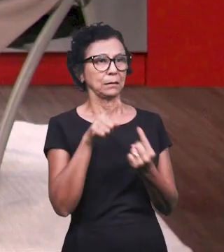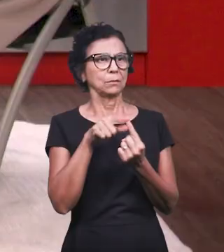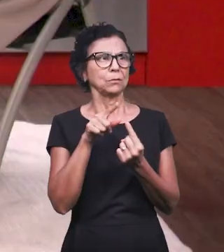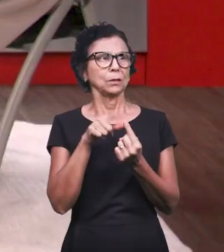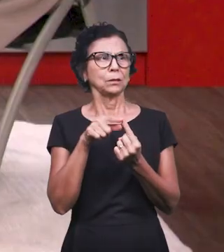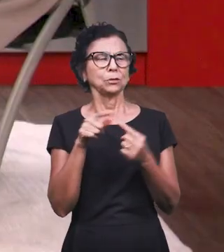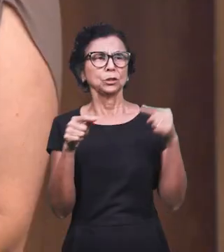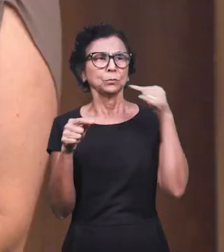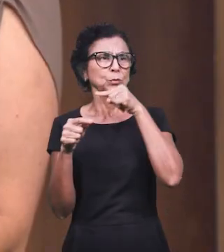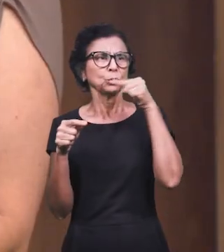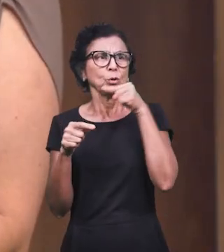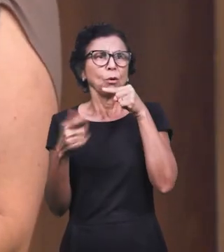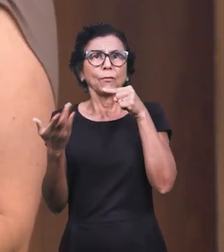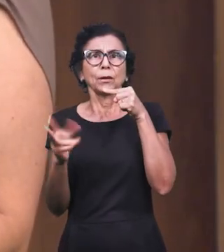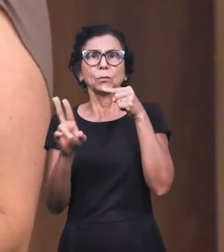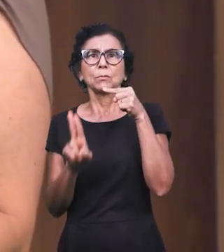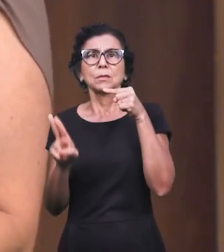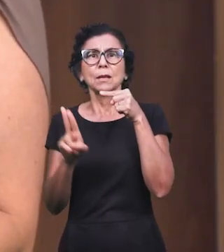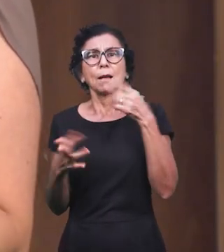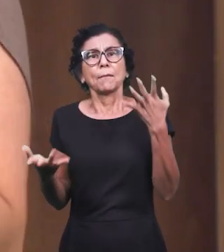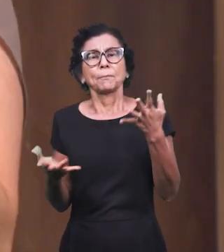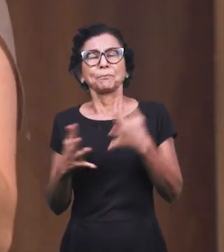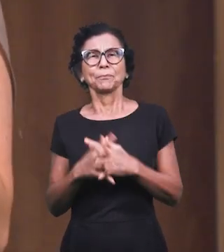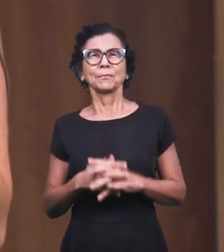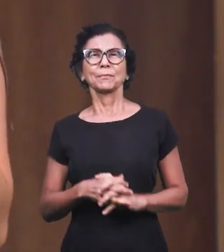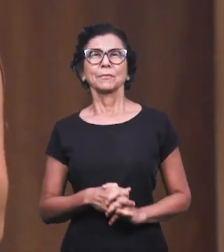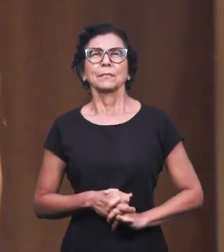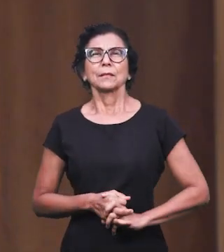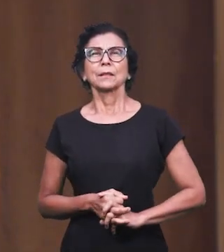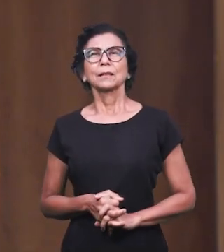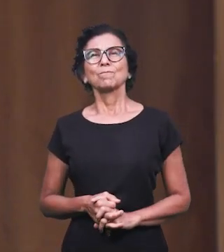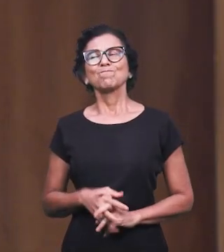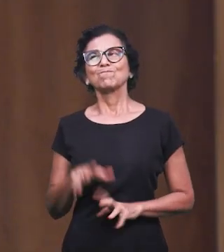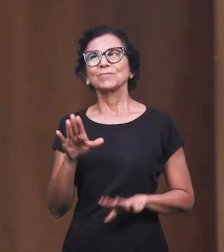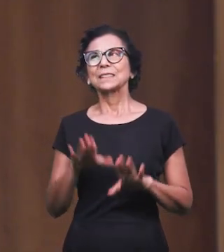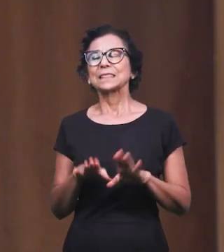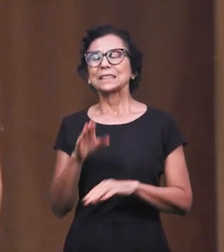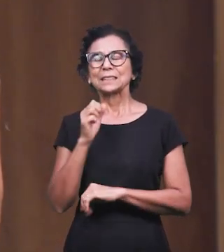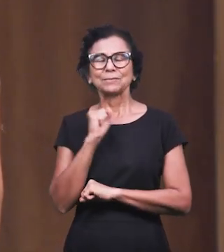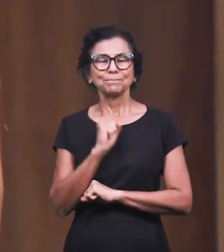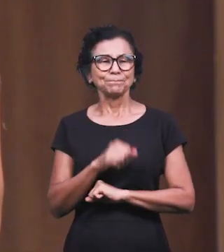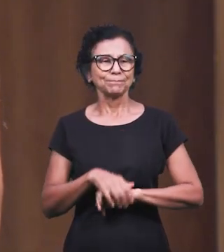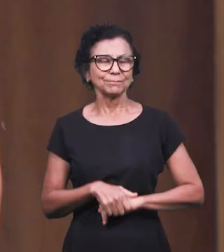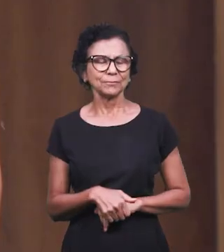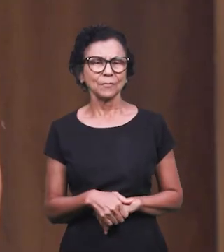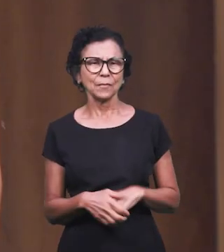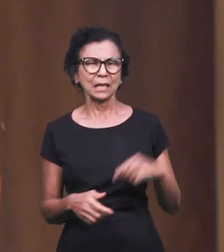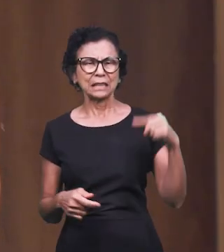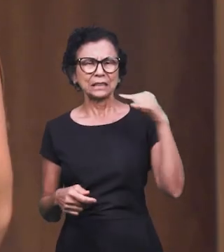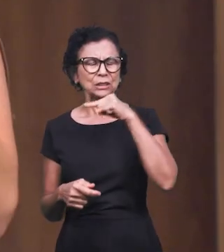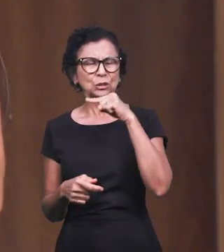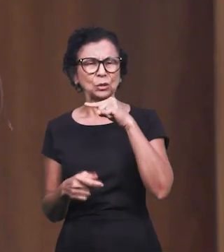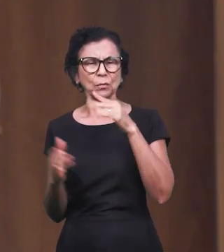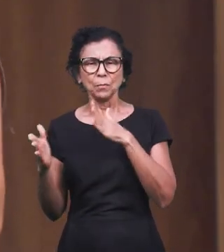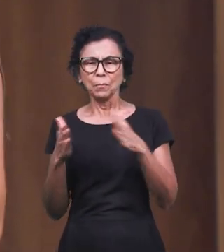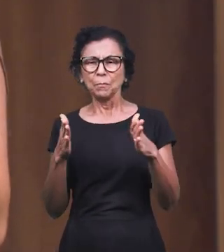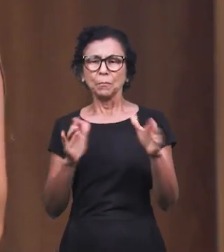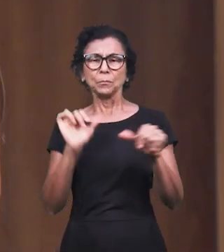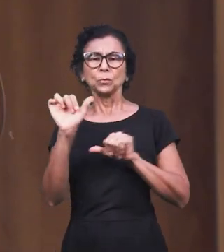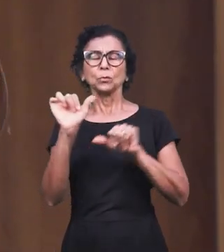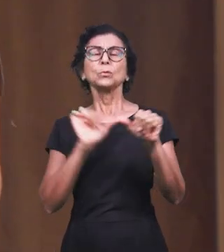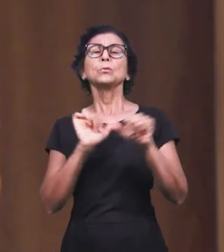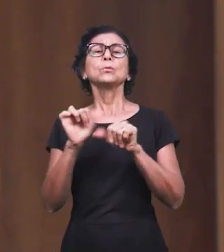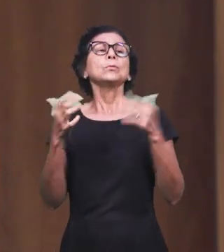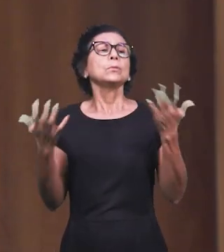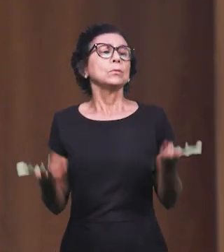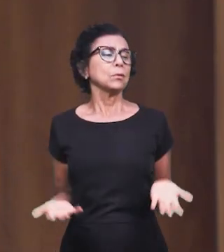gente tem que usar. E assim, às vezes a gente fica com a escova e não sabe quando a gente tem que trocar. De quanto em quanto tempo?